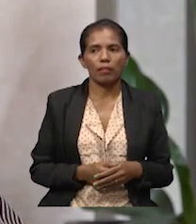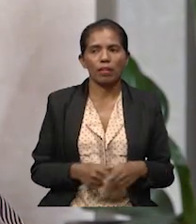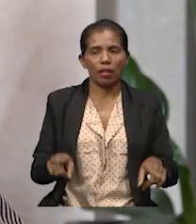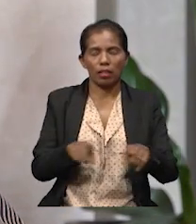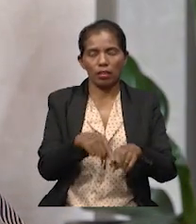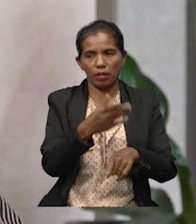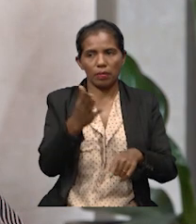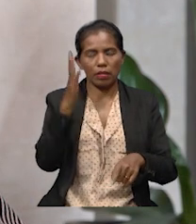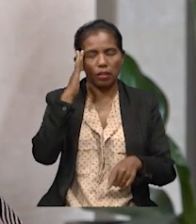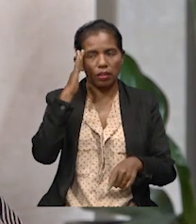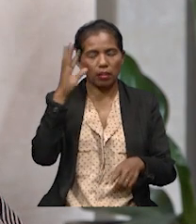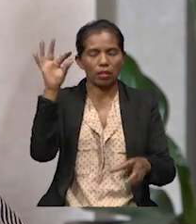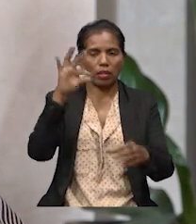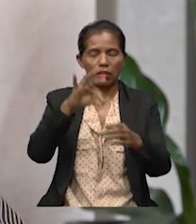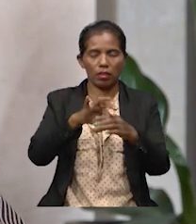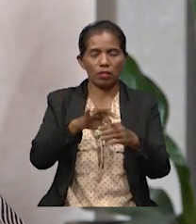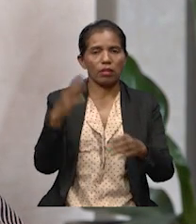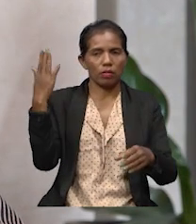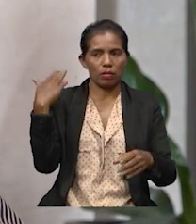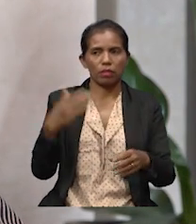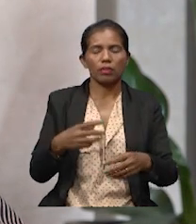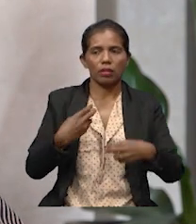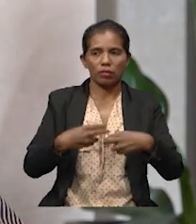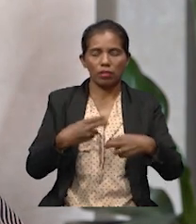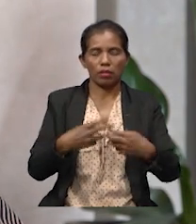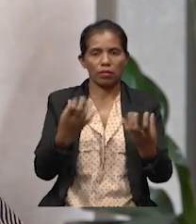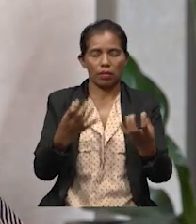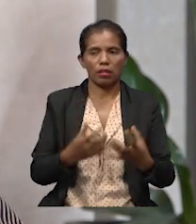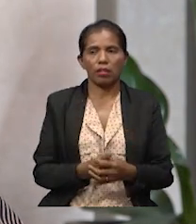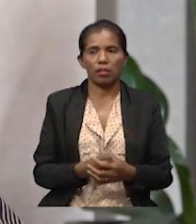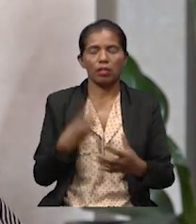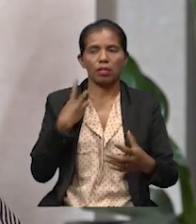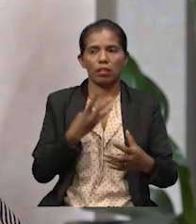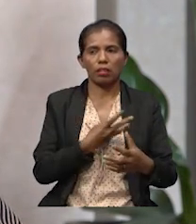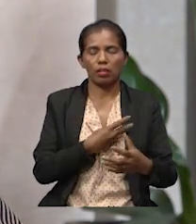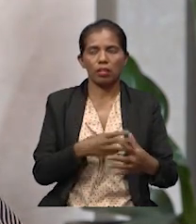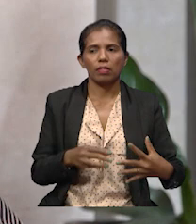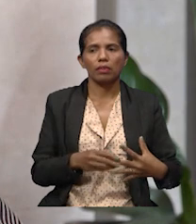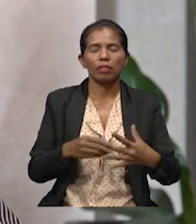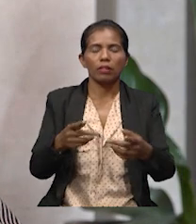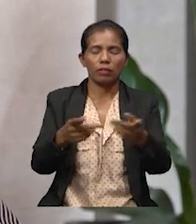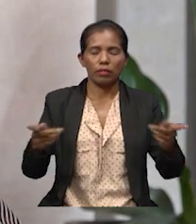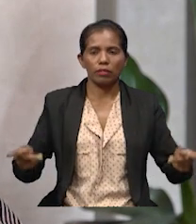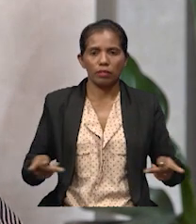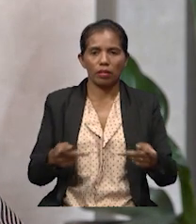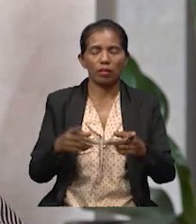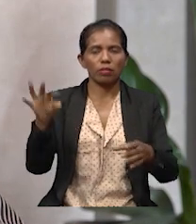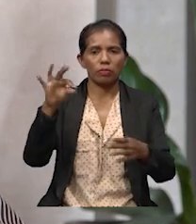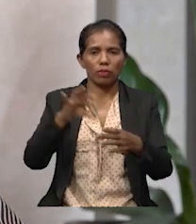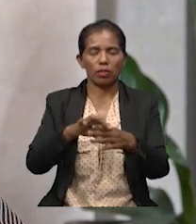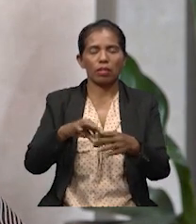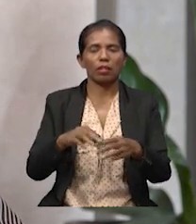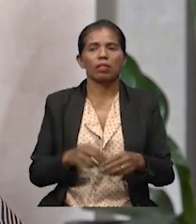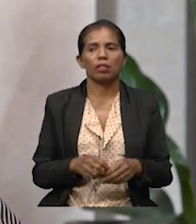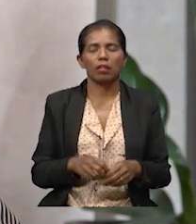de ser até eleições foi ainda dado que ia dificuldades balo, tinha sido ali e ia bem, centro de votação paralela ser, então a